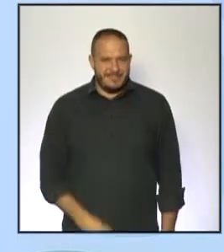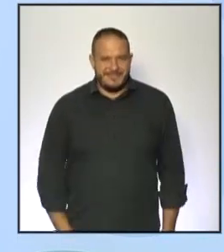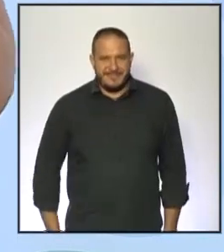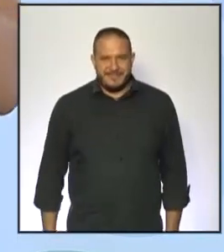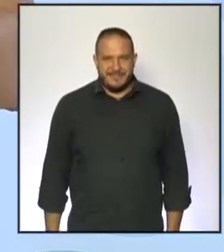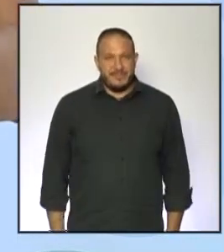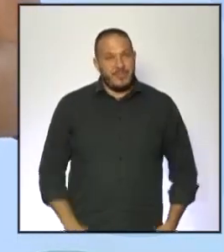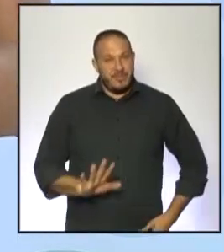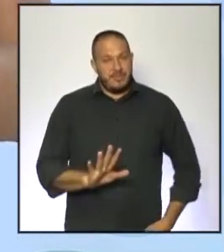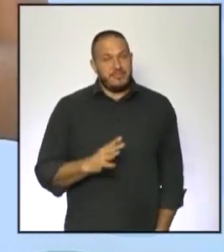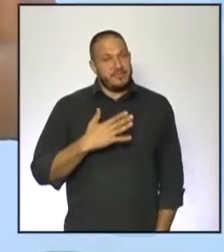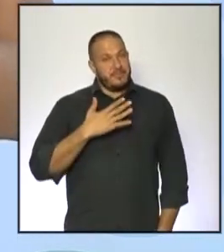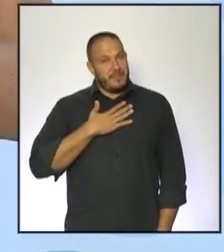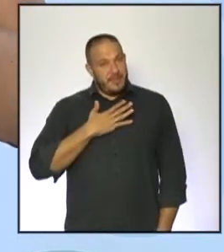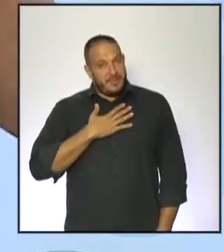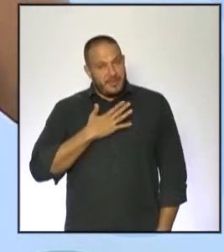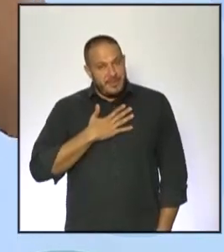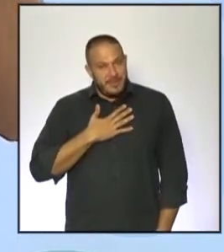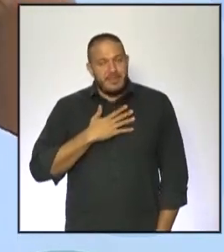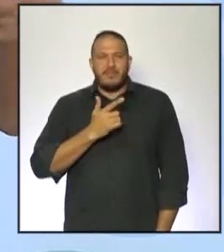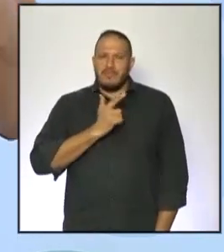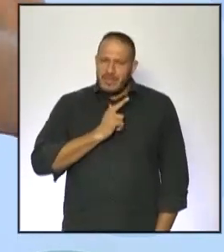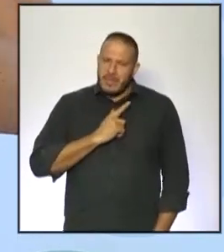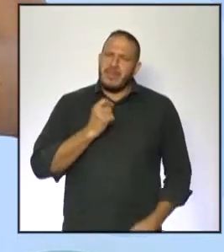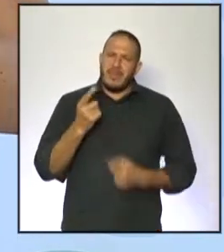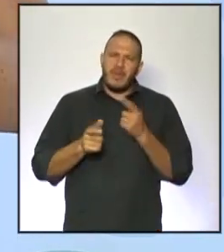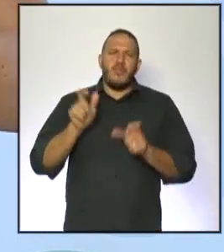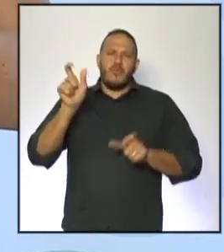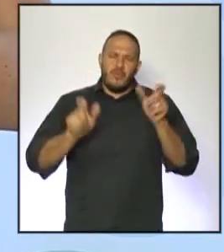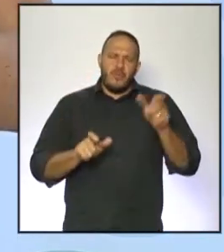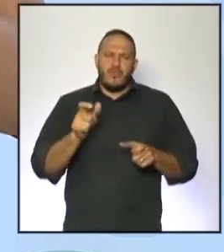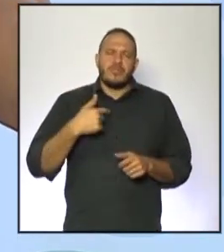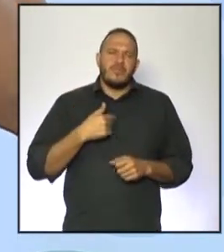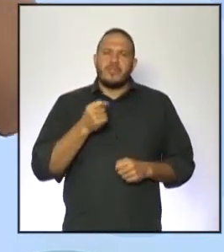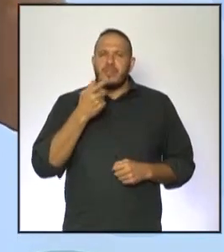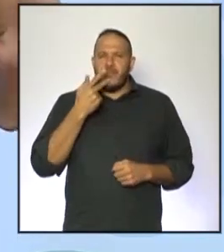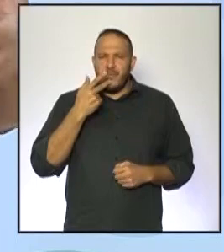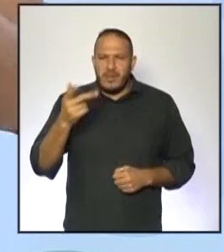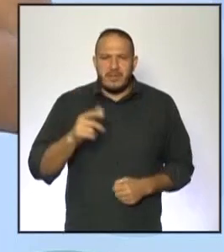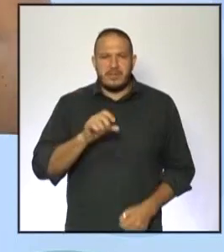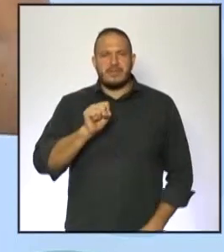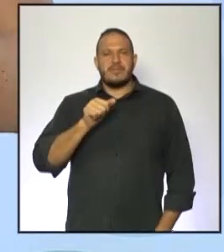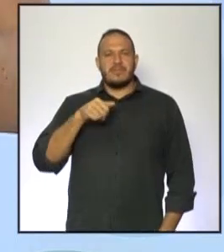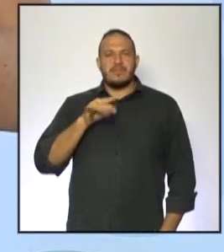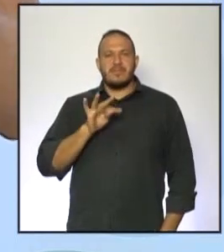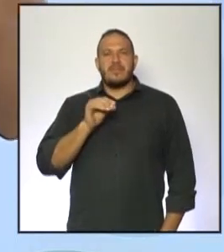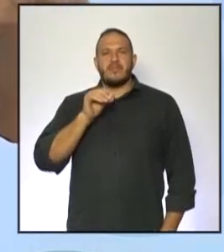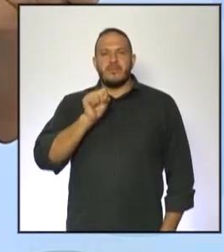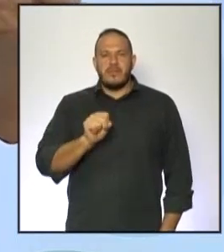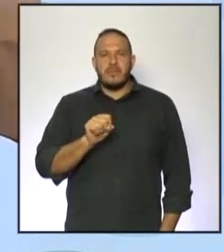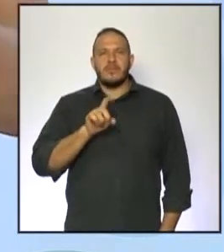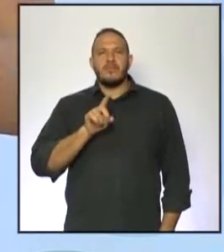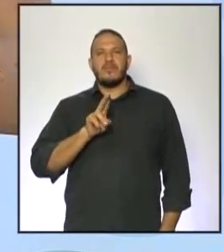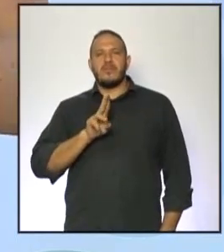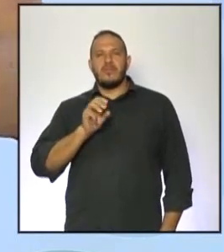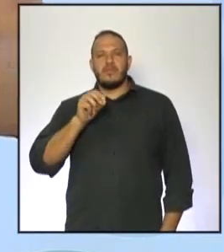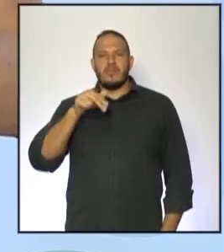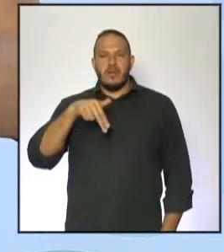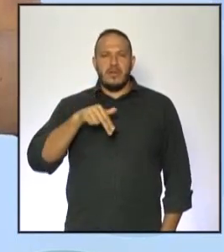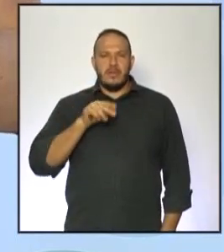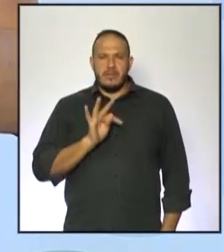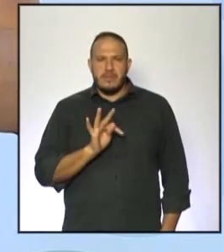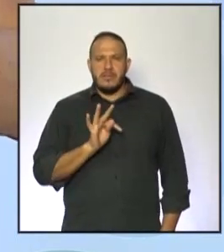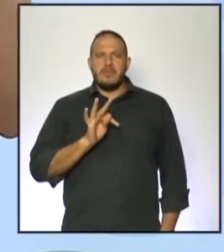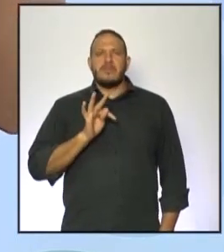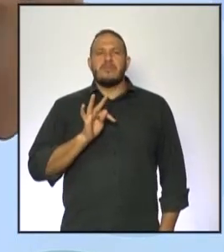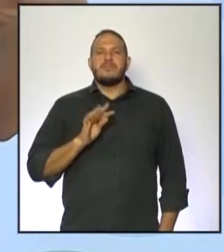só, para mim, eu tenho alguns que eu posso citar aqui. Por exemplo, Santos Dumont, ele foi o pai realmente criador,